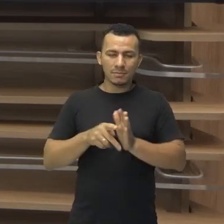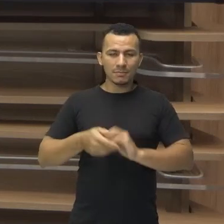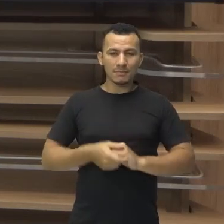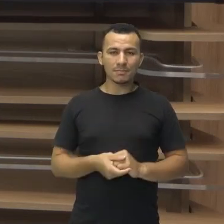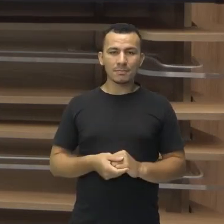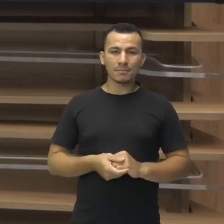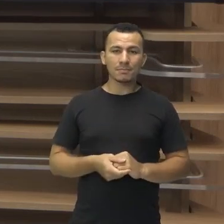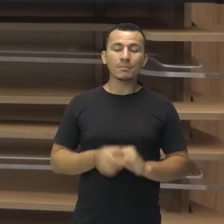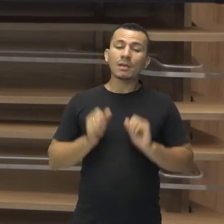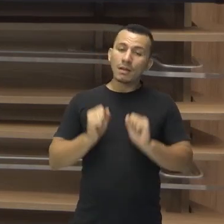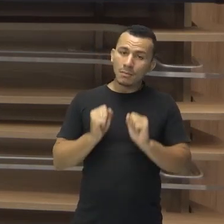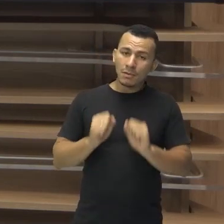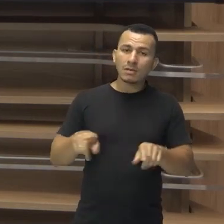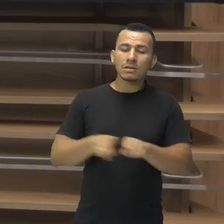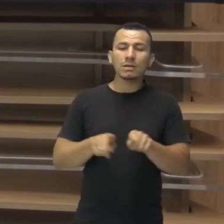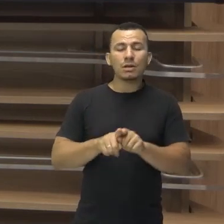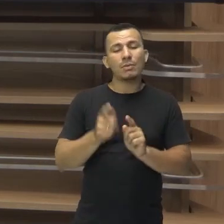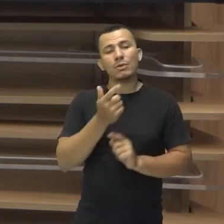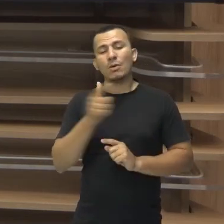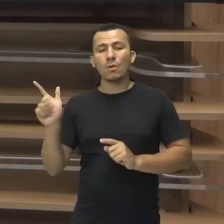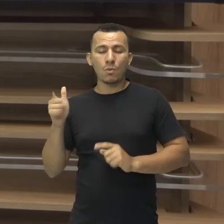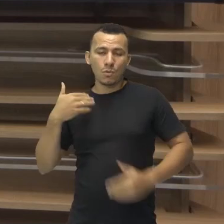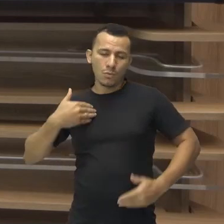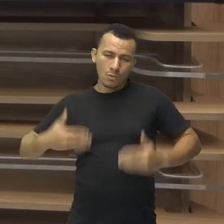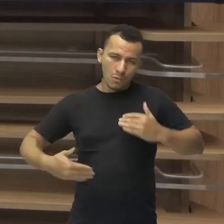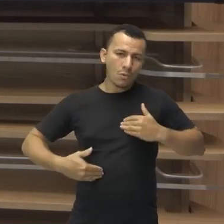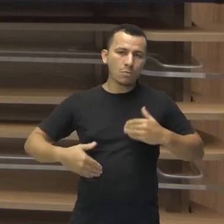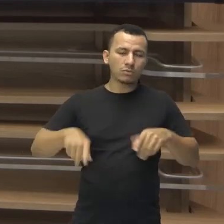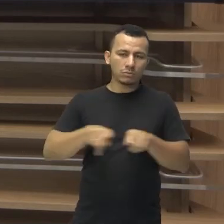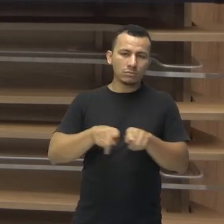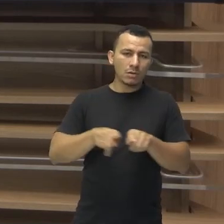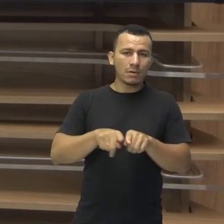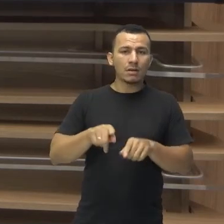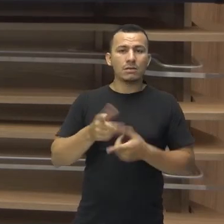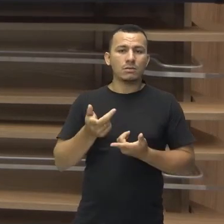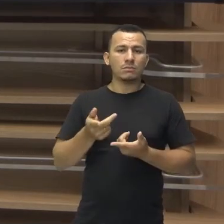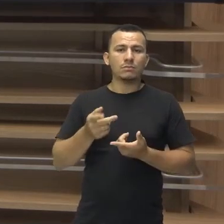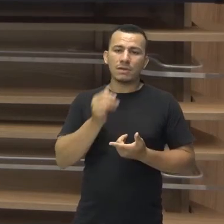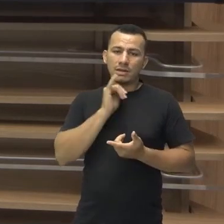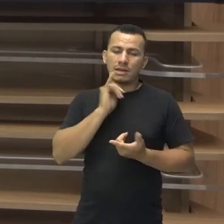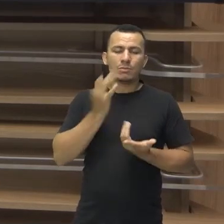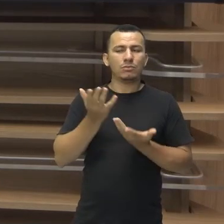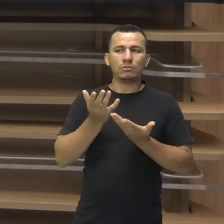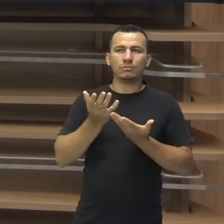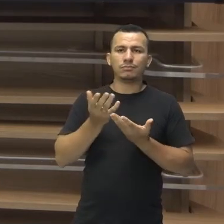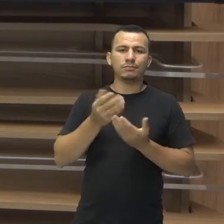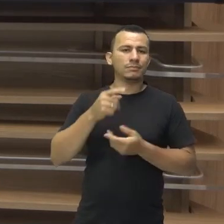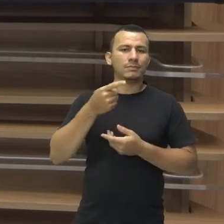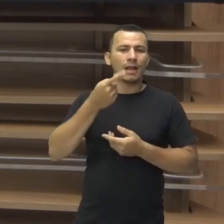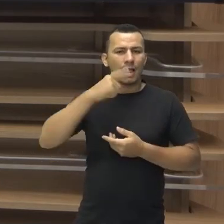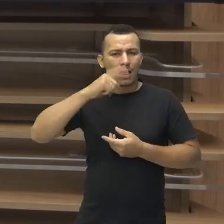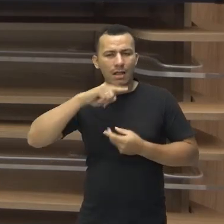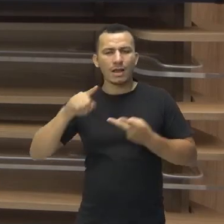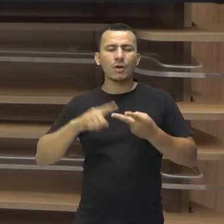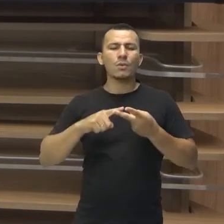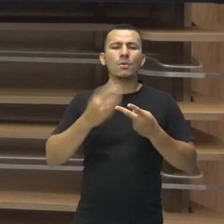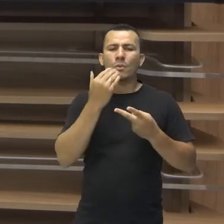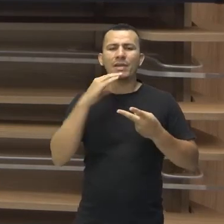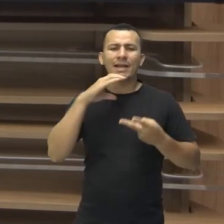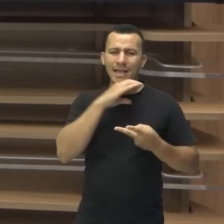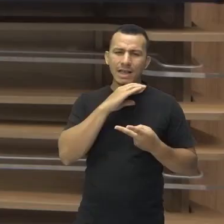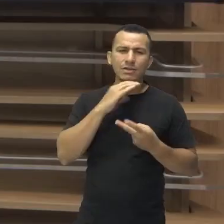pele. Pode estar presente também em outras partes do nosso corpo, como quando a gente falou um alimento muito quente ou um picolé gelado, eles vão